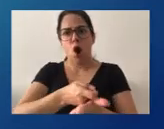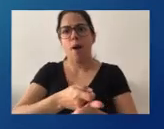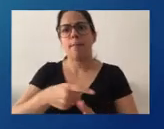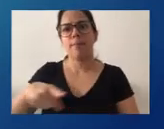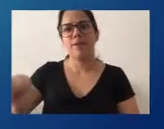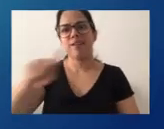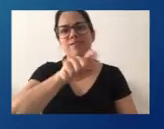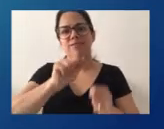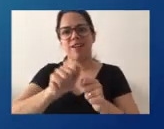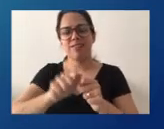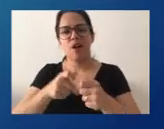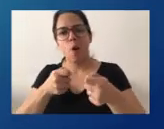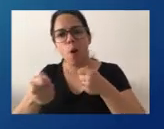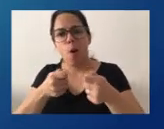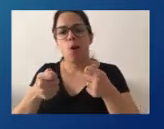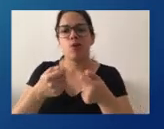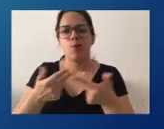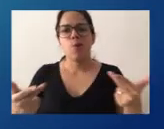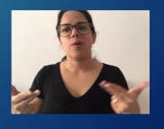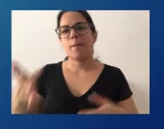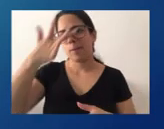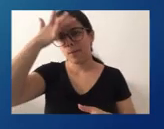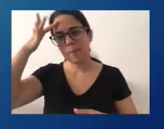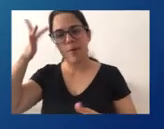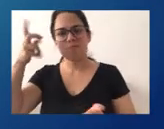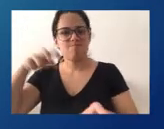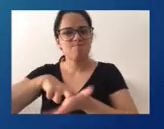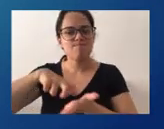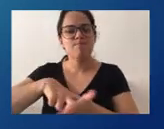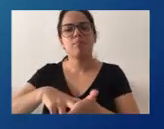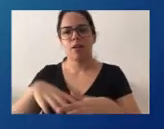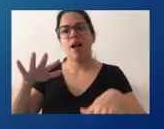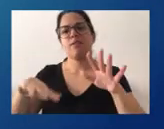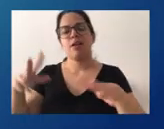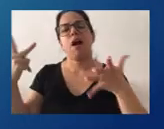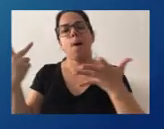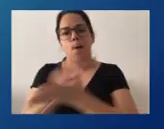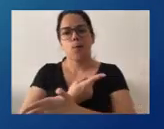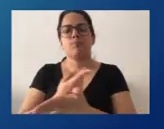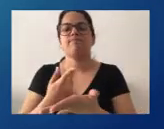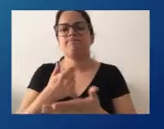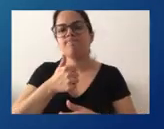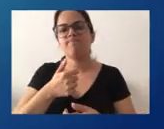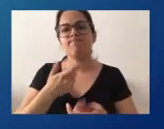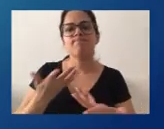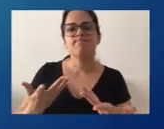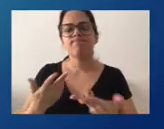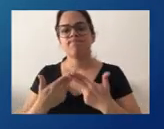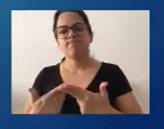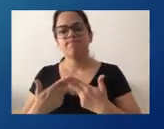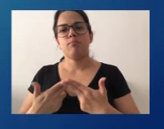controlar, passível aí de punição, mas muitas vezes, né, é necessário esse tipo de atividade para a proteção da própria